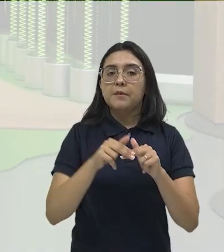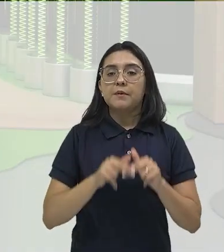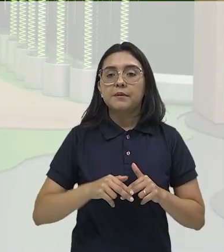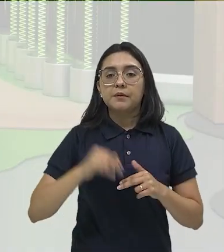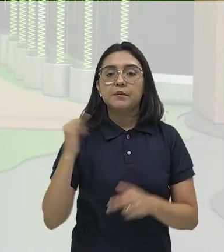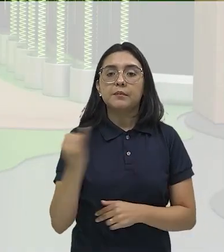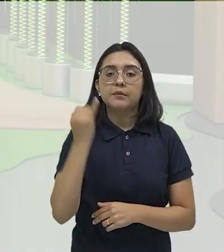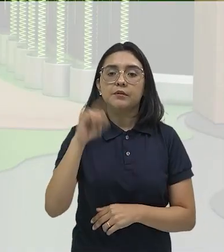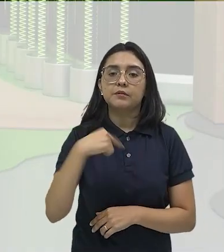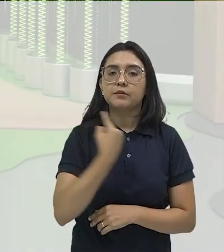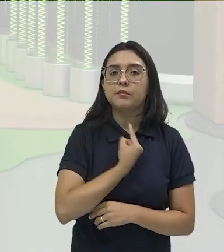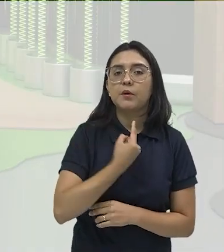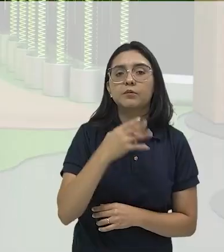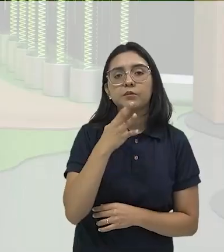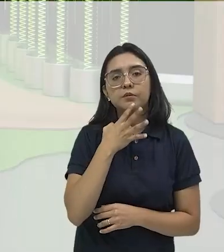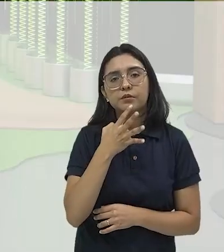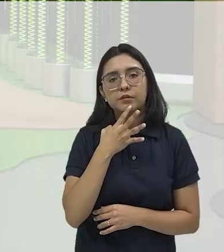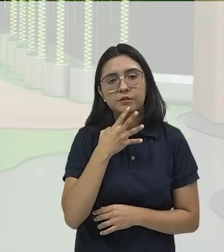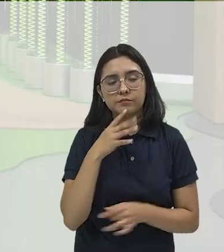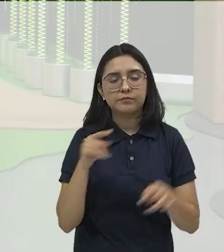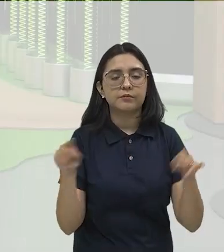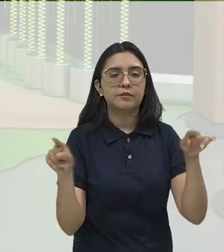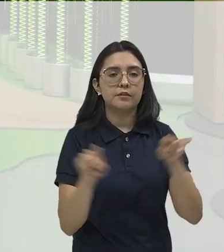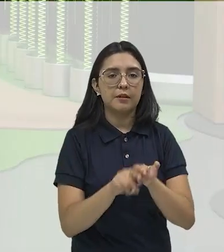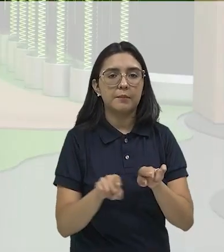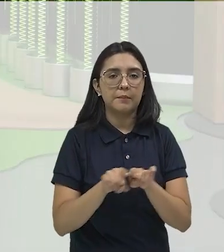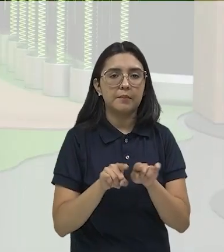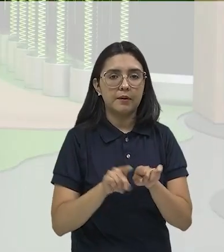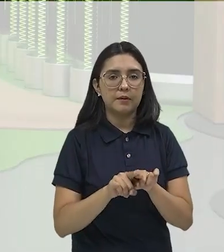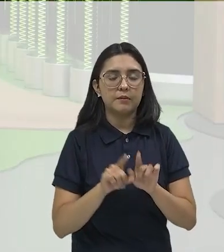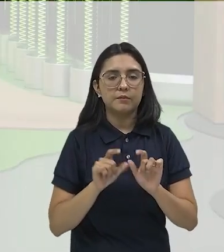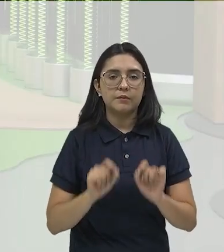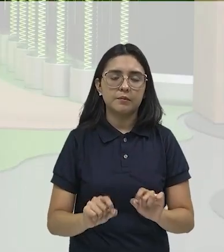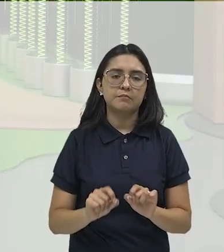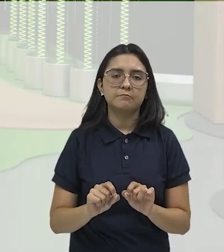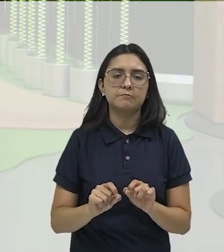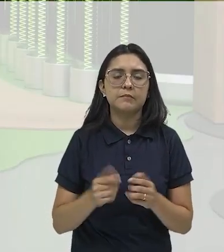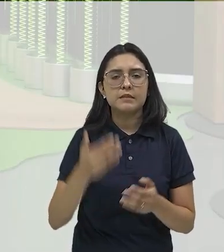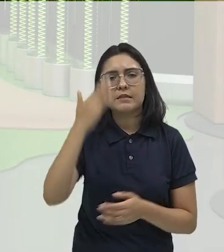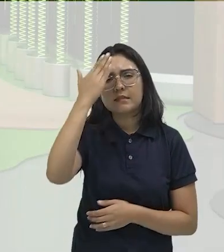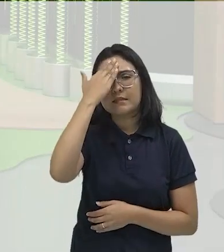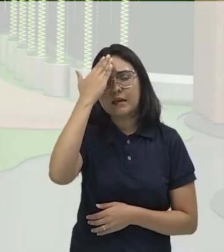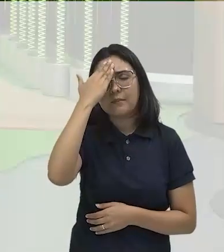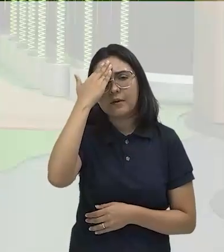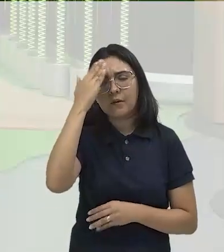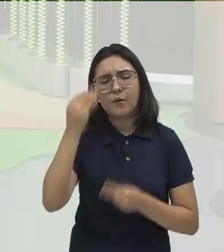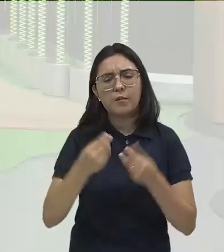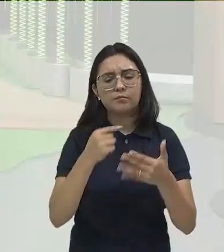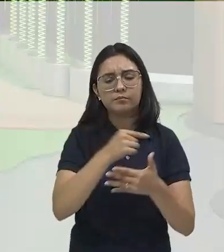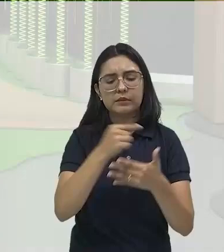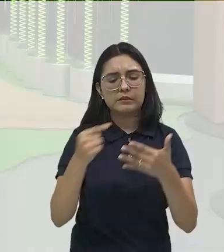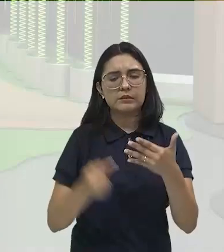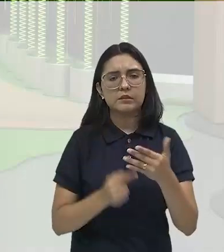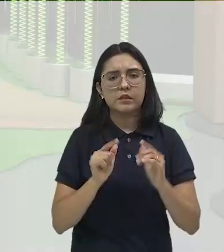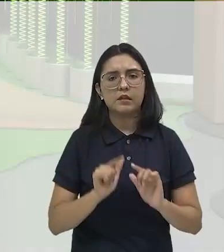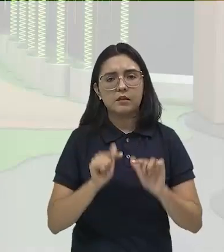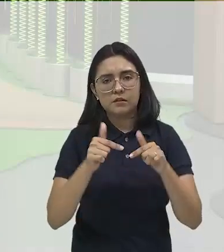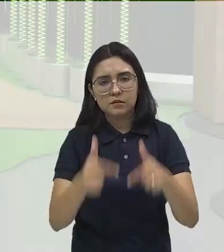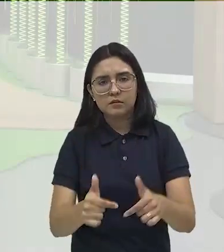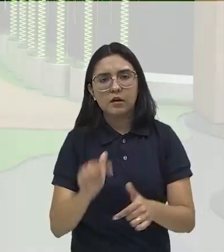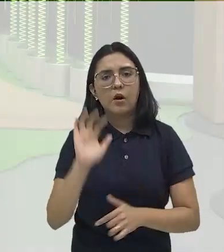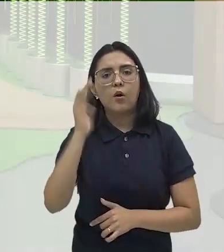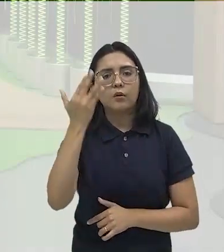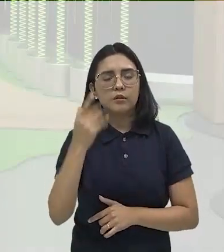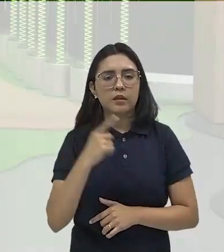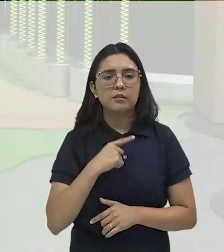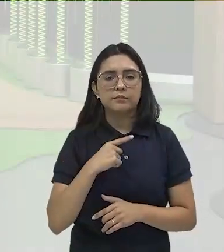gente conhecer e também conhecer de que maneira que essas atividades elas ocorrem dentro do